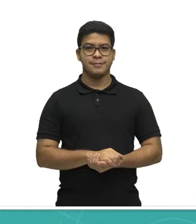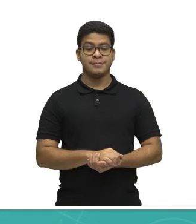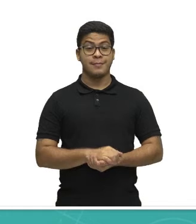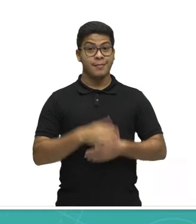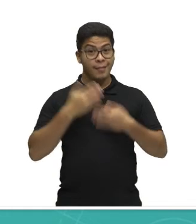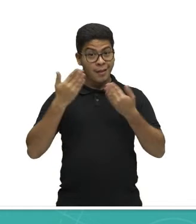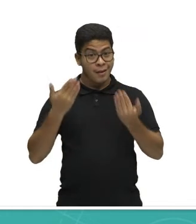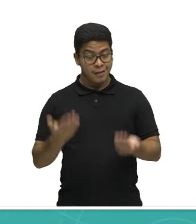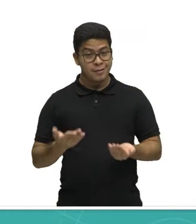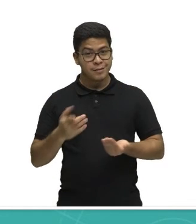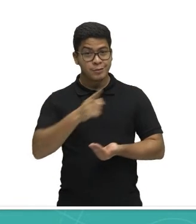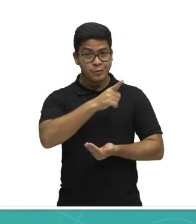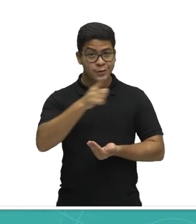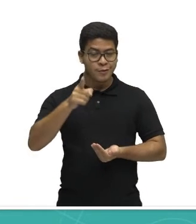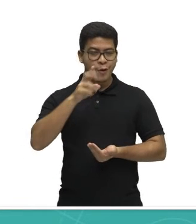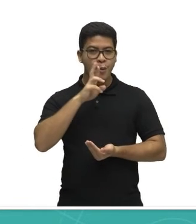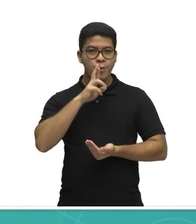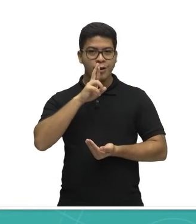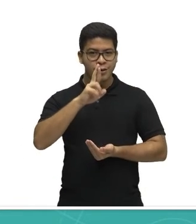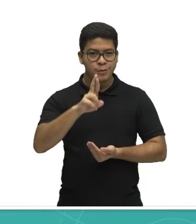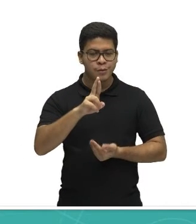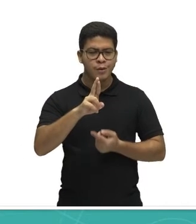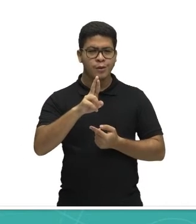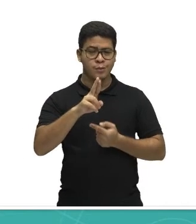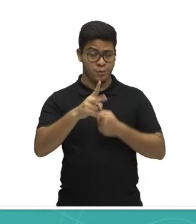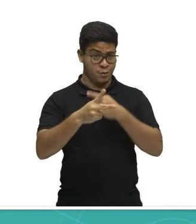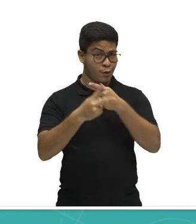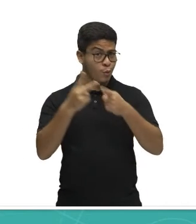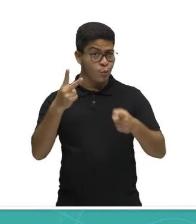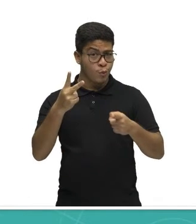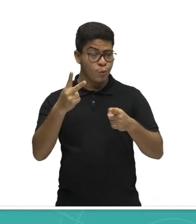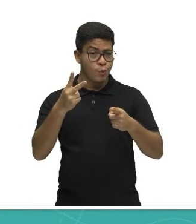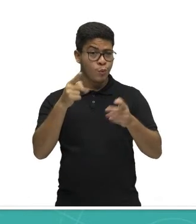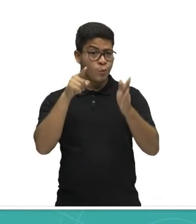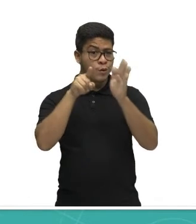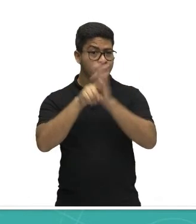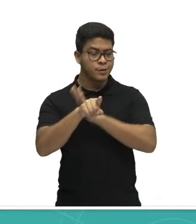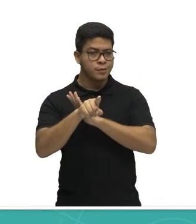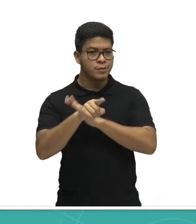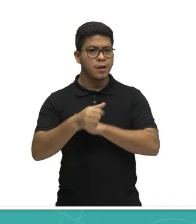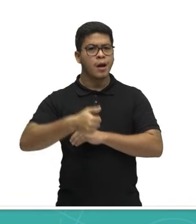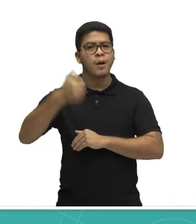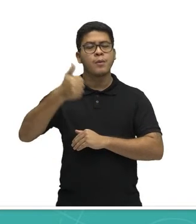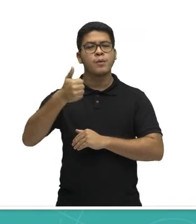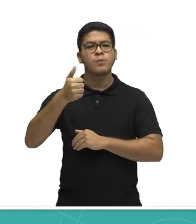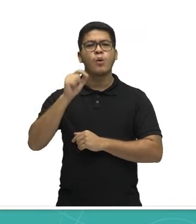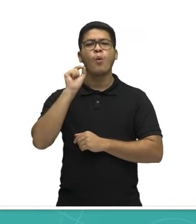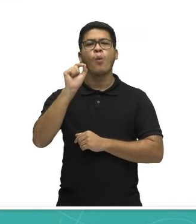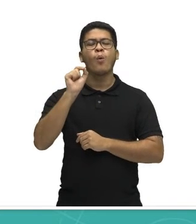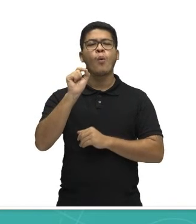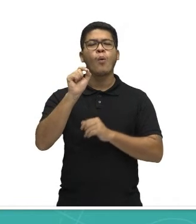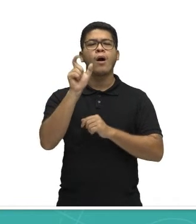Então, vocês vão responder a questão 1, são 2 perguntas. Vocês vão responder a primeira. O que é folclore?